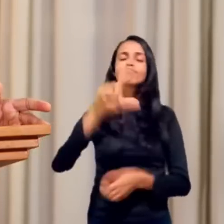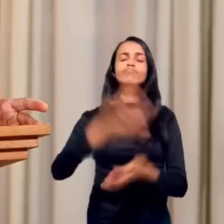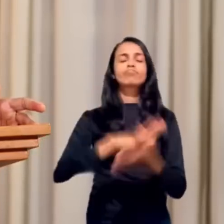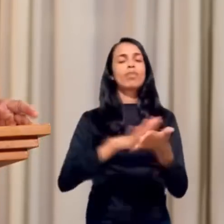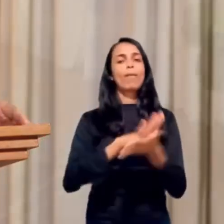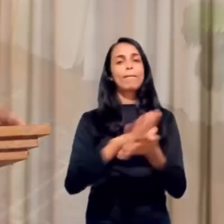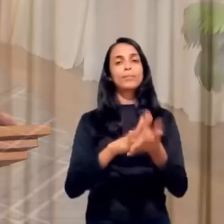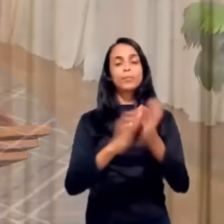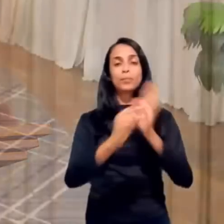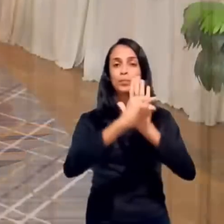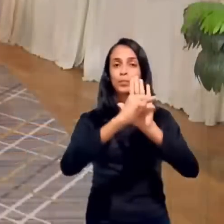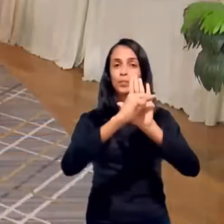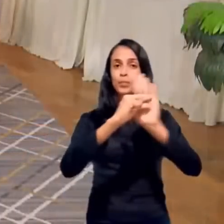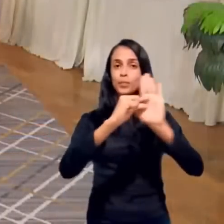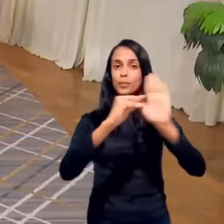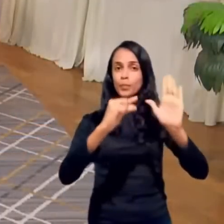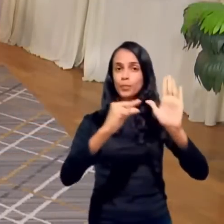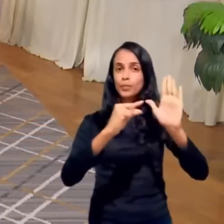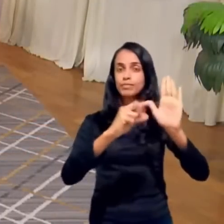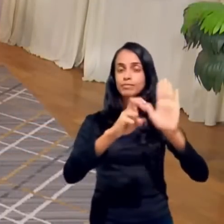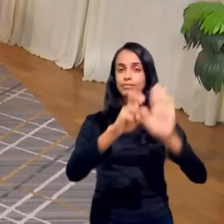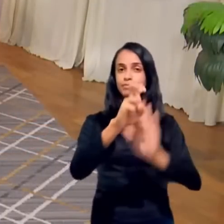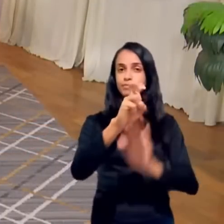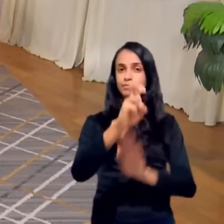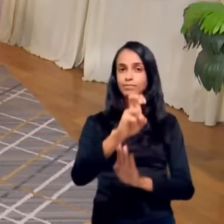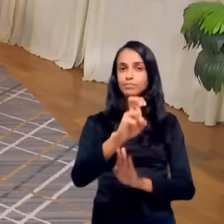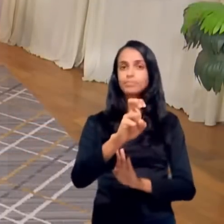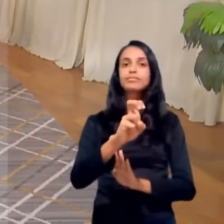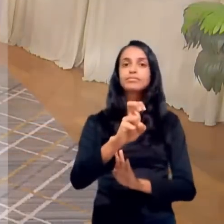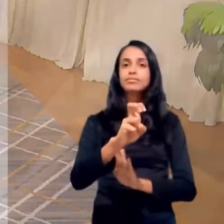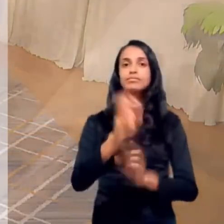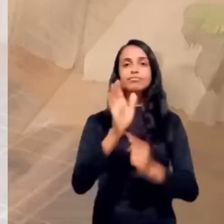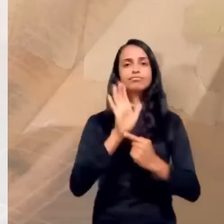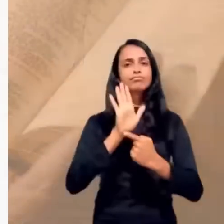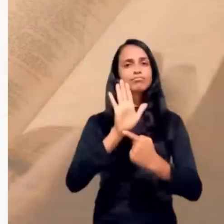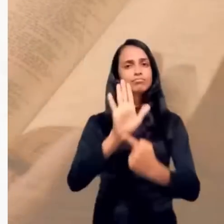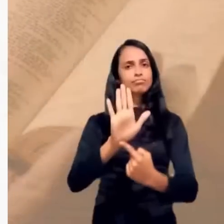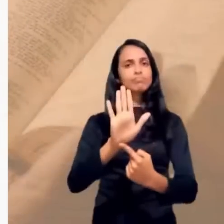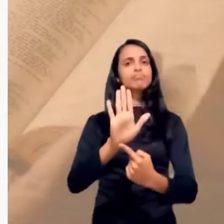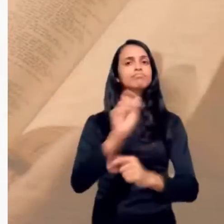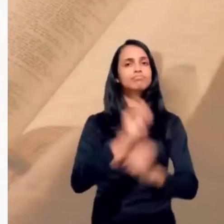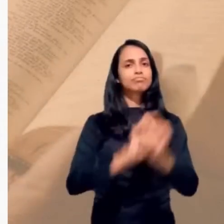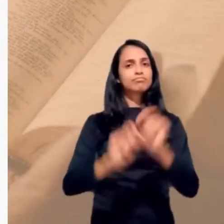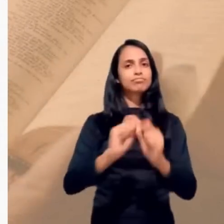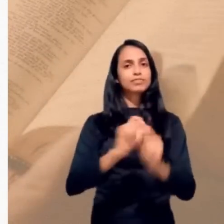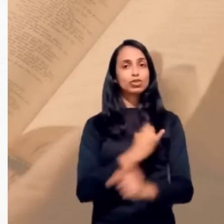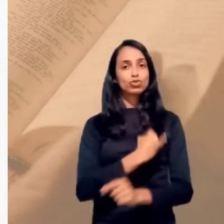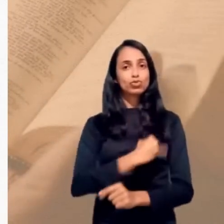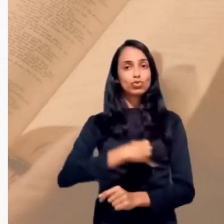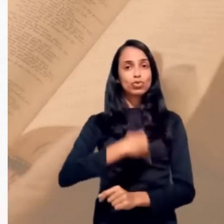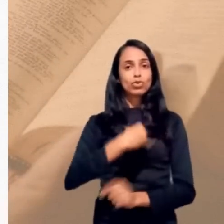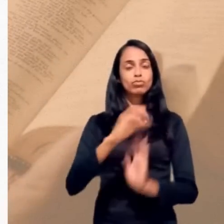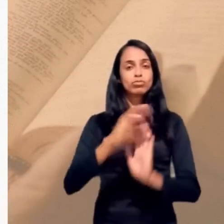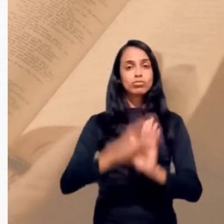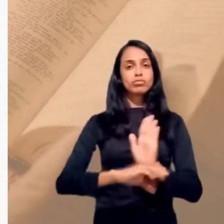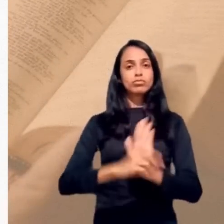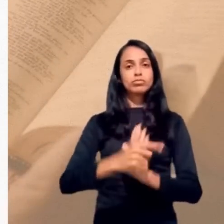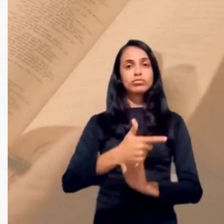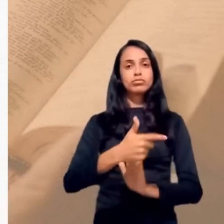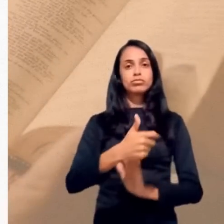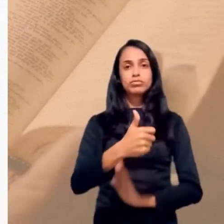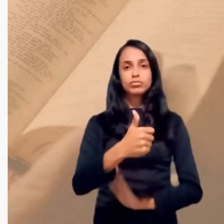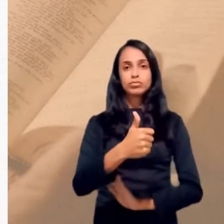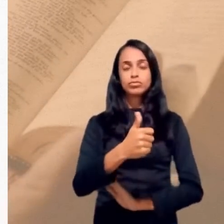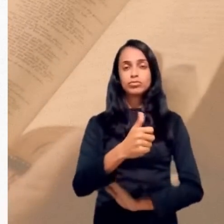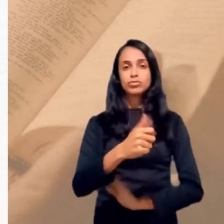5, nós lemos na palavra de Deus, Evangelho de João 21, verso 5. Disse-lhes,